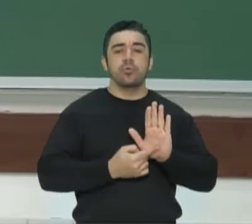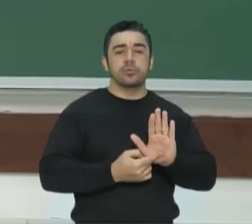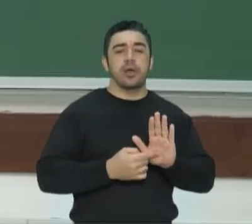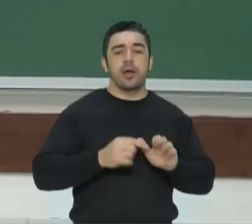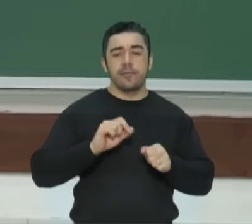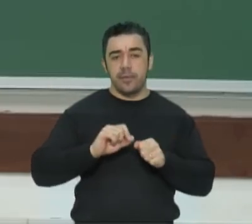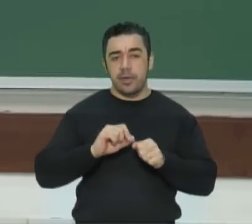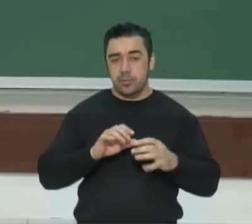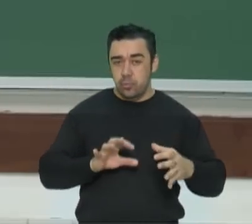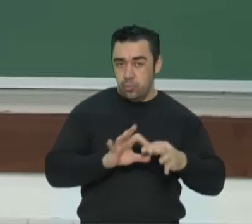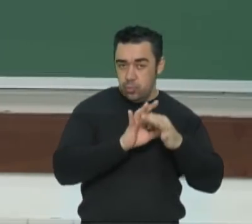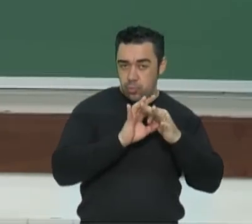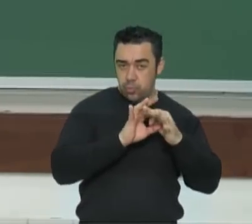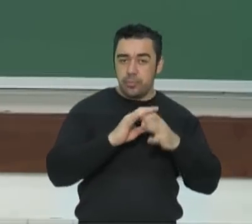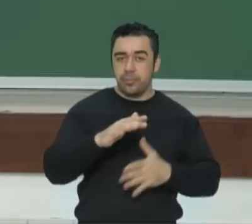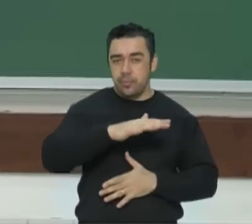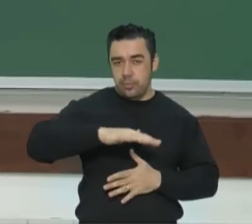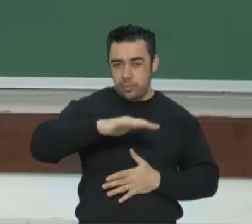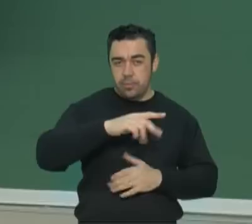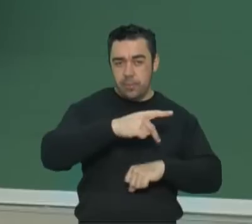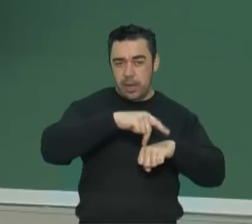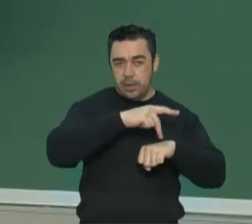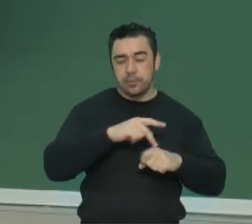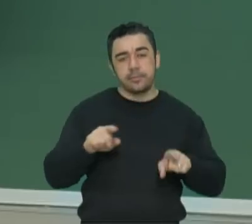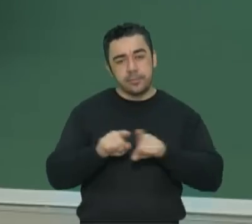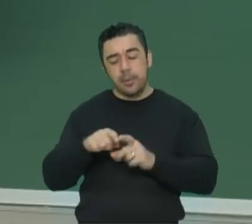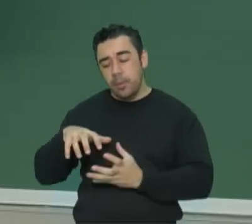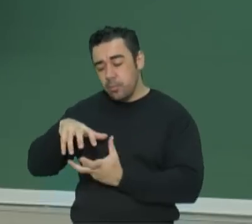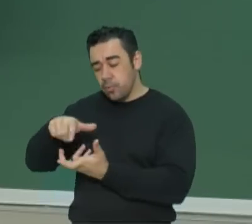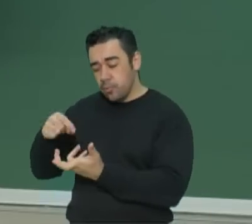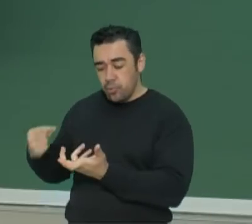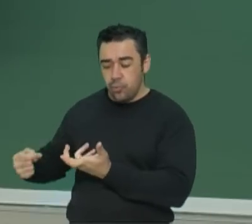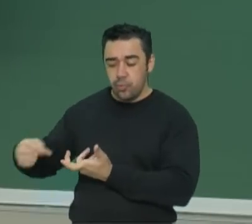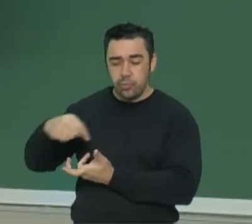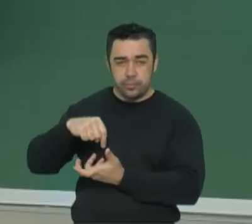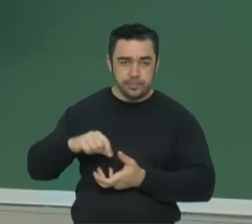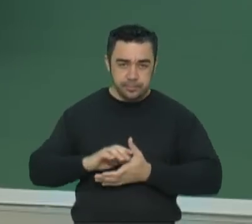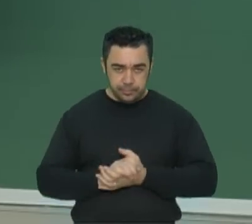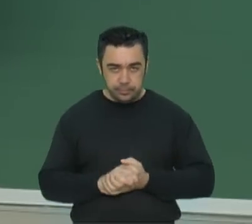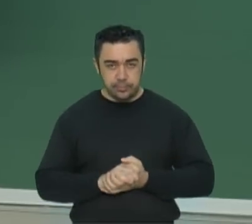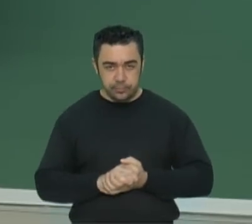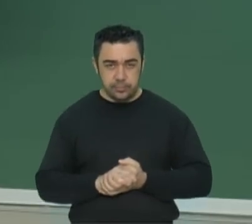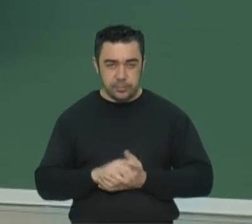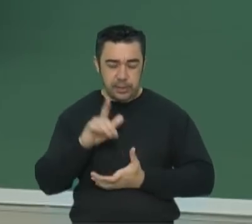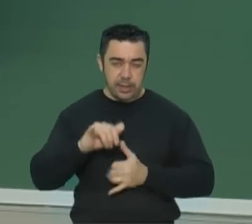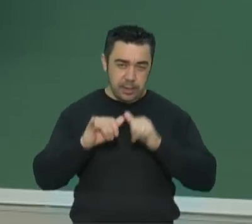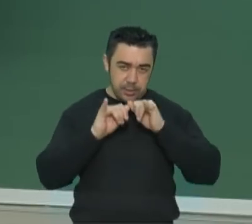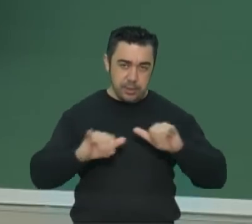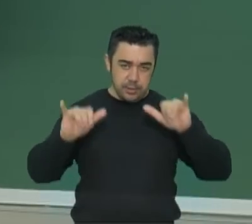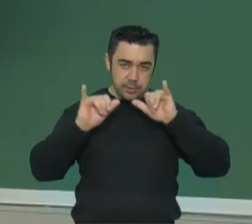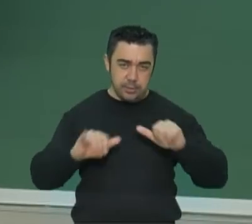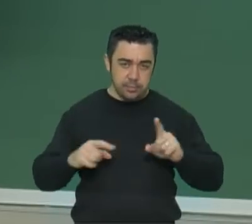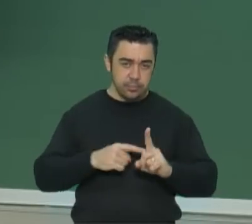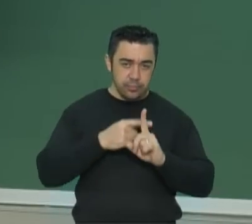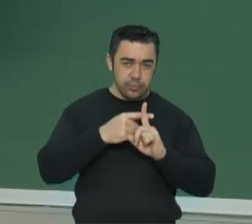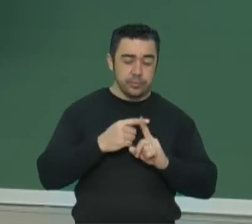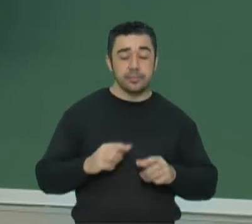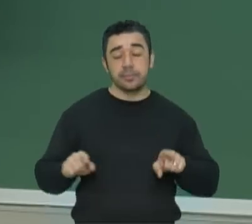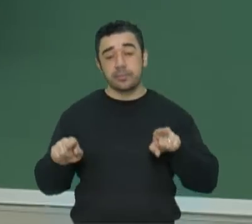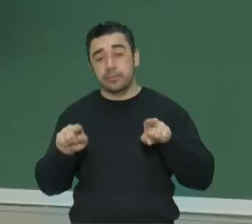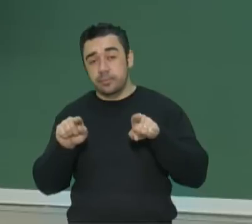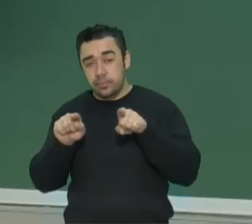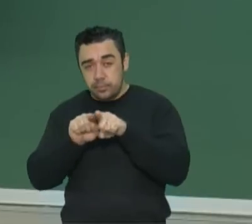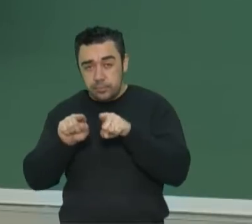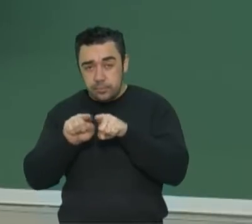para os seus aliados e, claro, para o mundo, para os seus cidadãos, para o mundo. Fazer propaganda positiva. Também